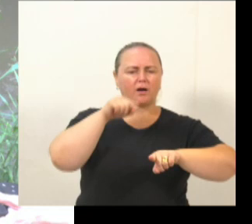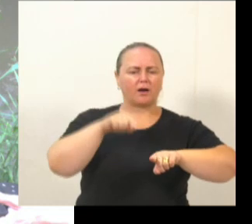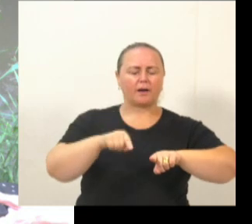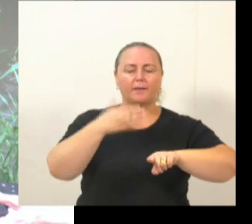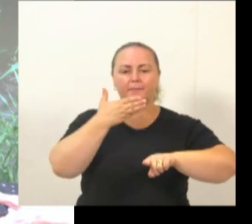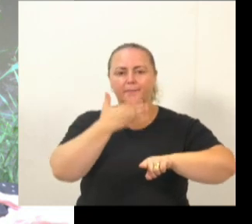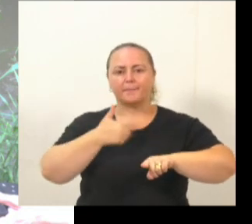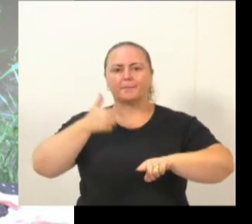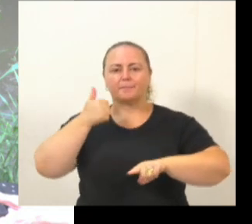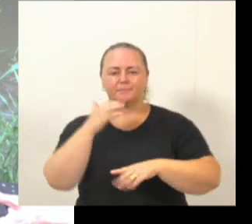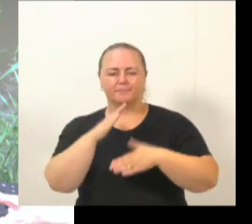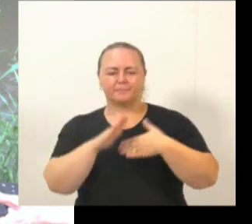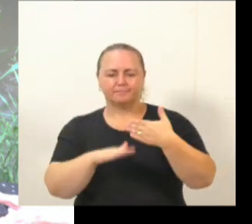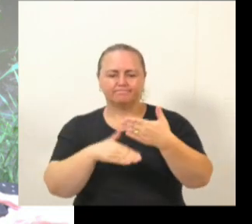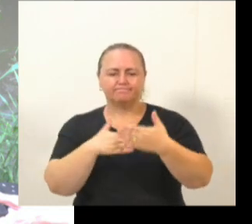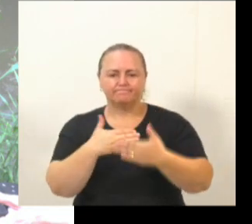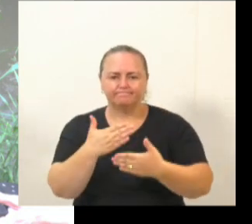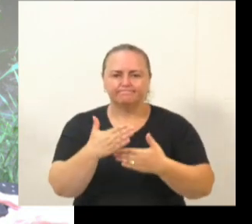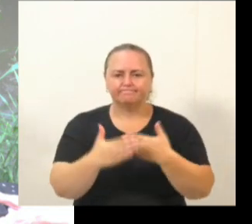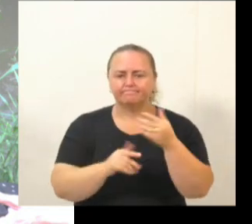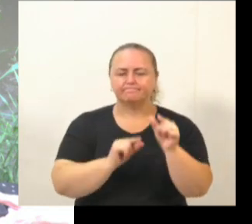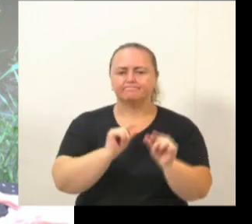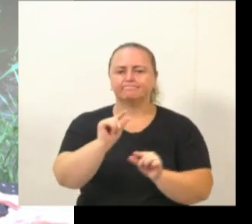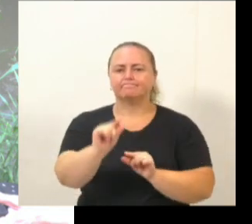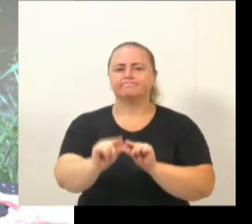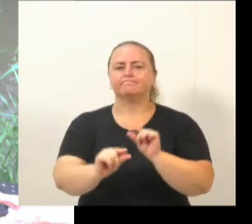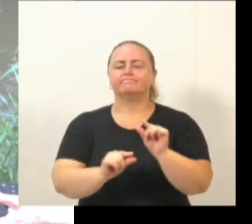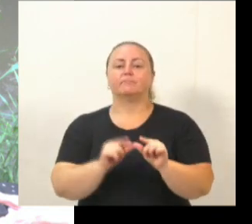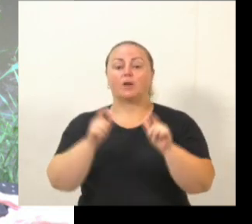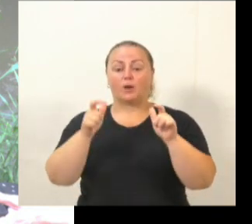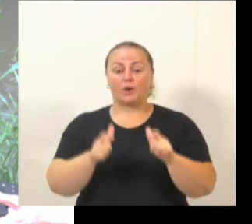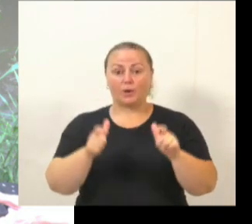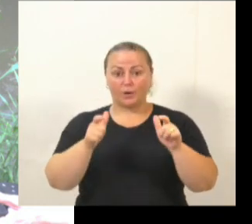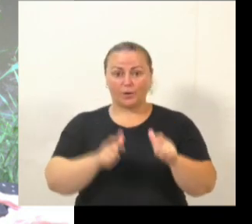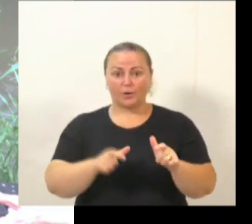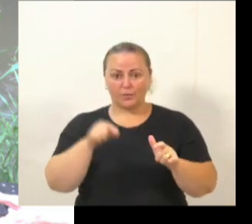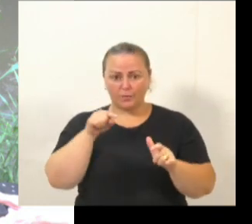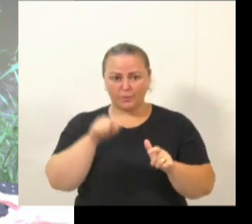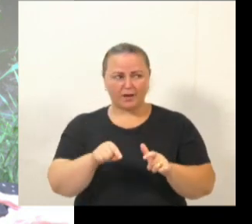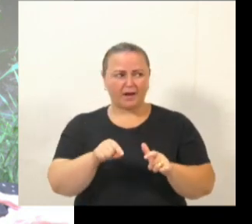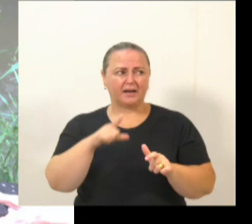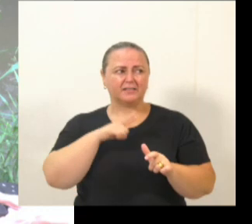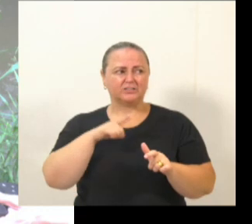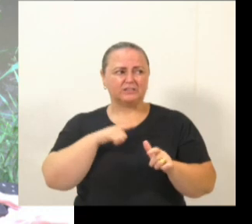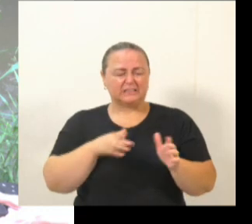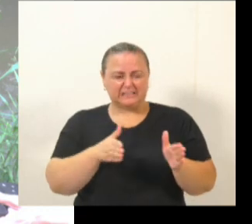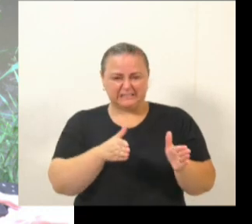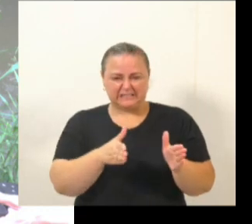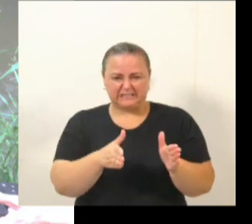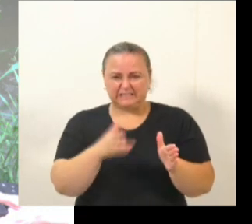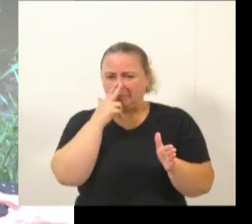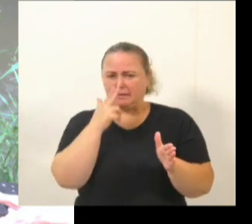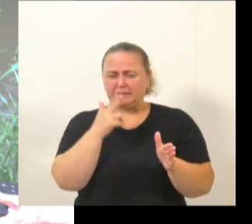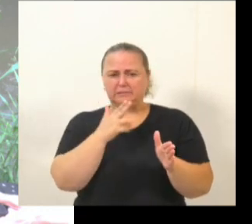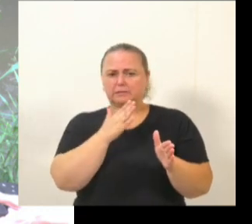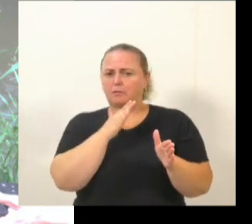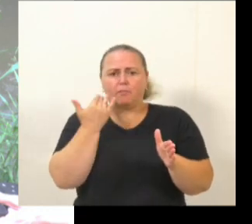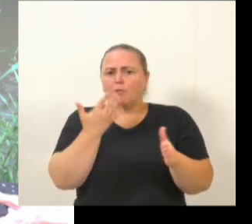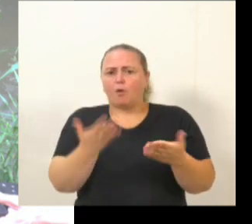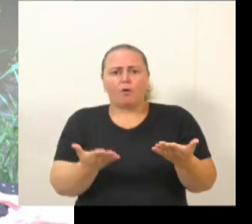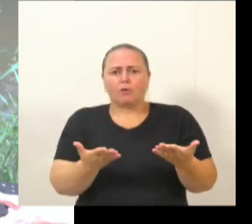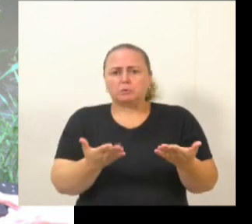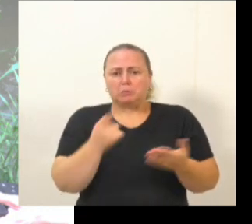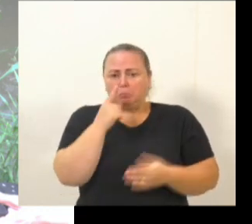gradativa de locais onde praticamente aquele trecho do córrego estava morto, era esgoto, não